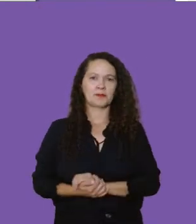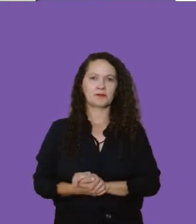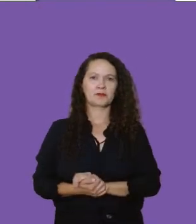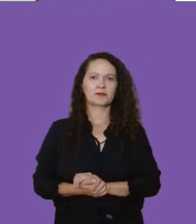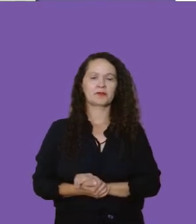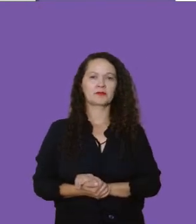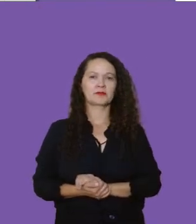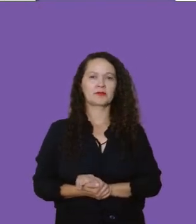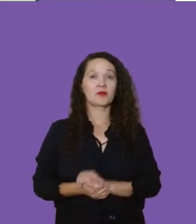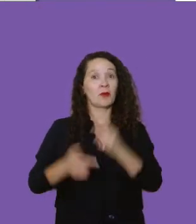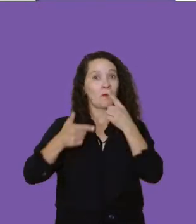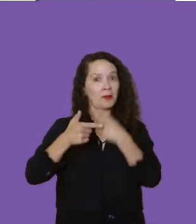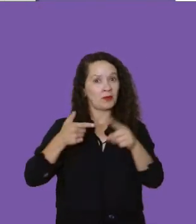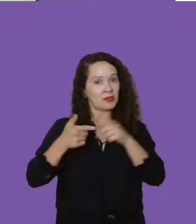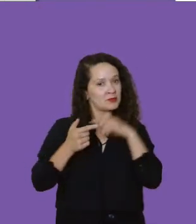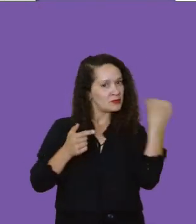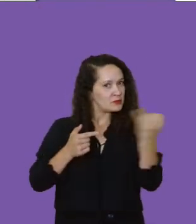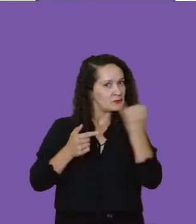como demanda,